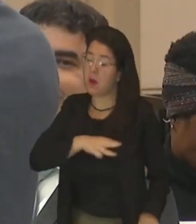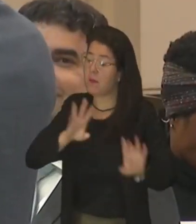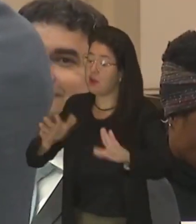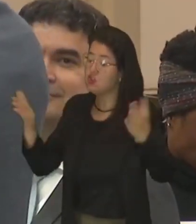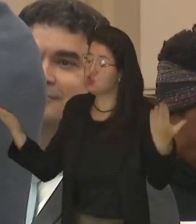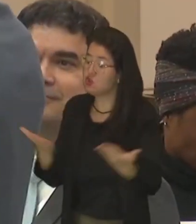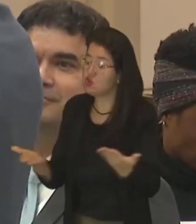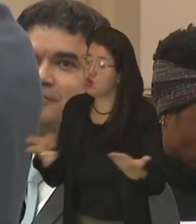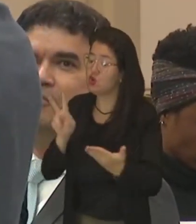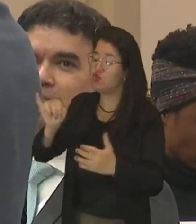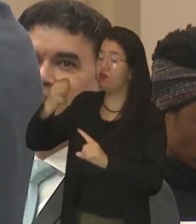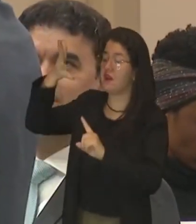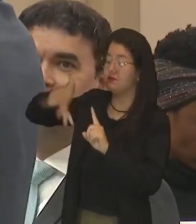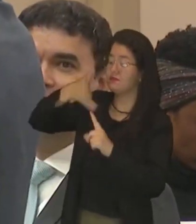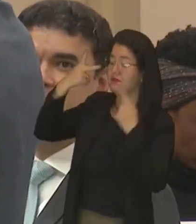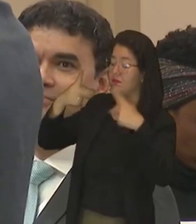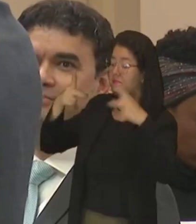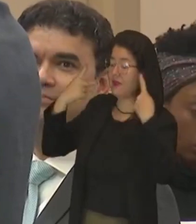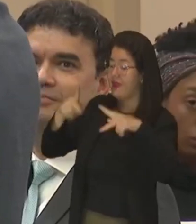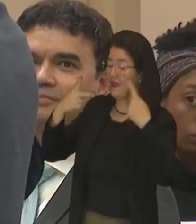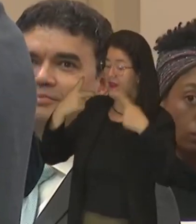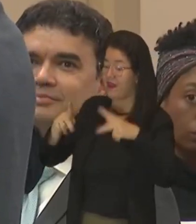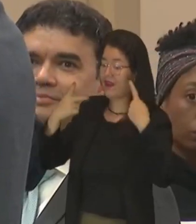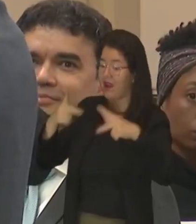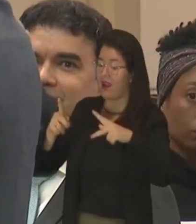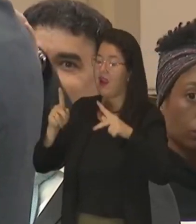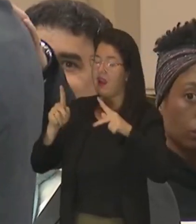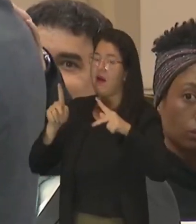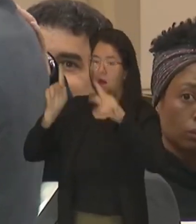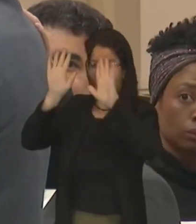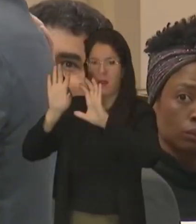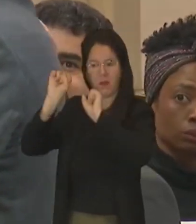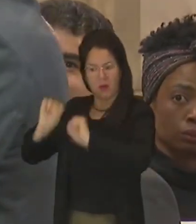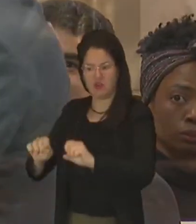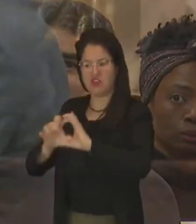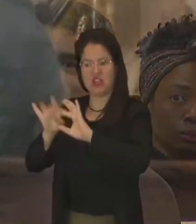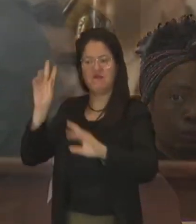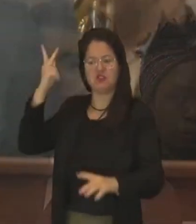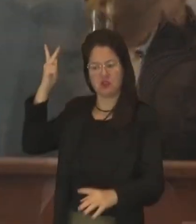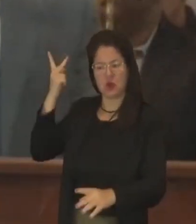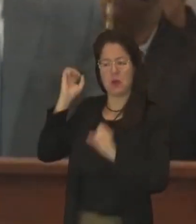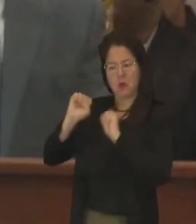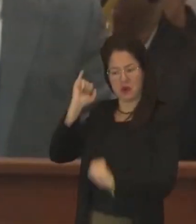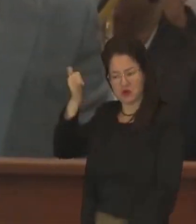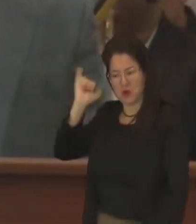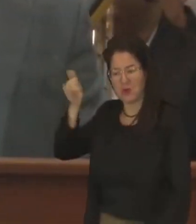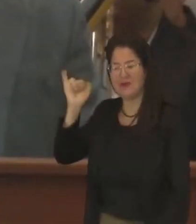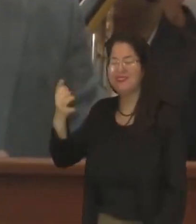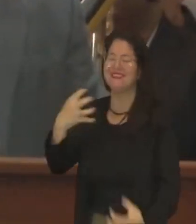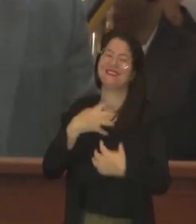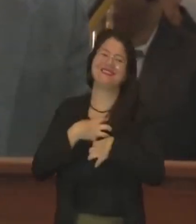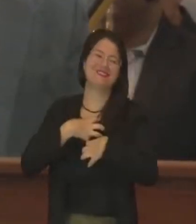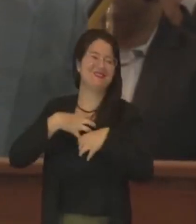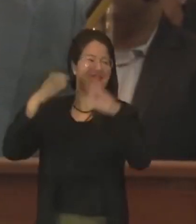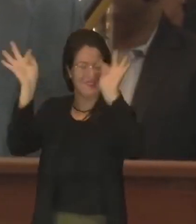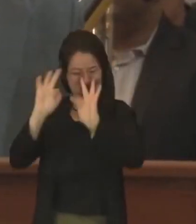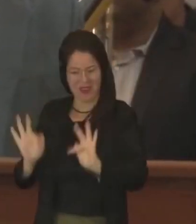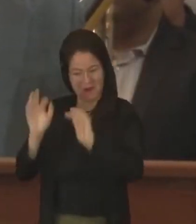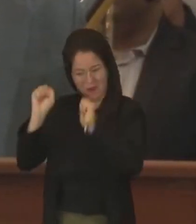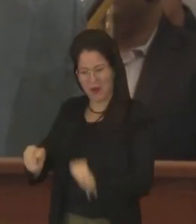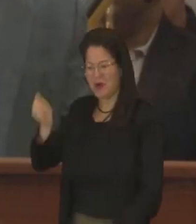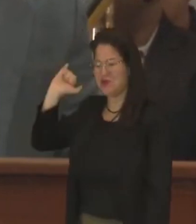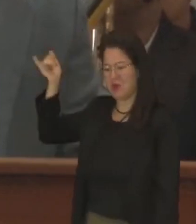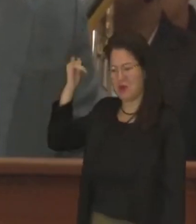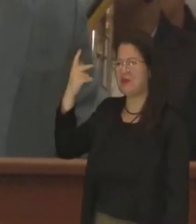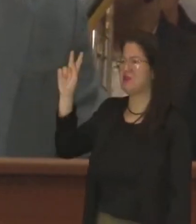trazer a palavra, só que ele disse o seguinte: mas eu vou contar algumas histórias também. E nós ficamos felizes com a sua história, pode contar as